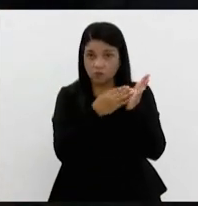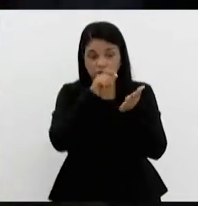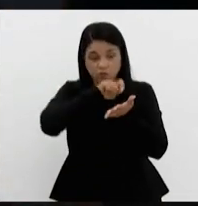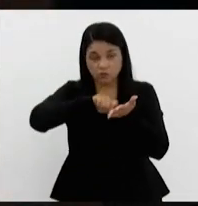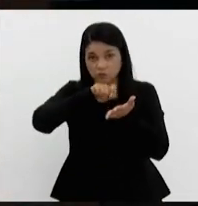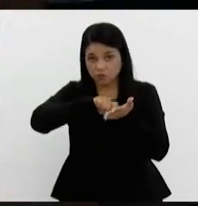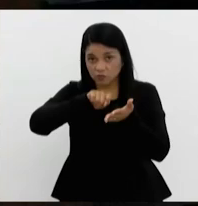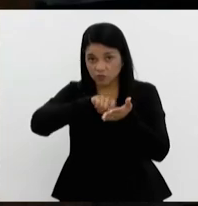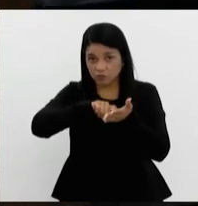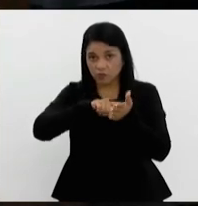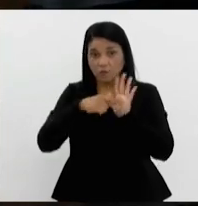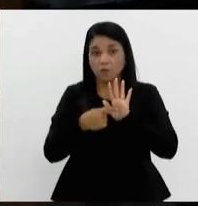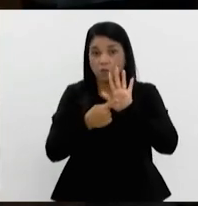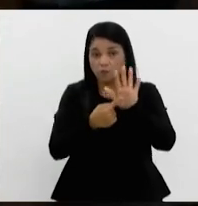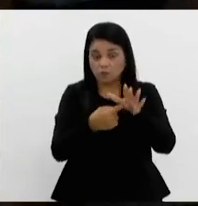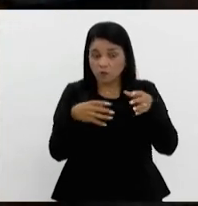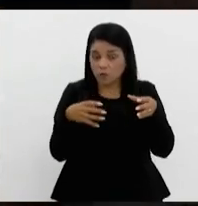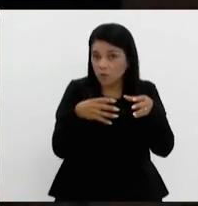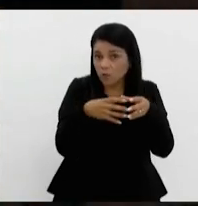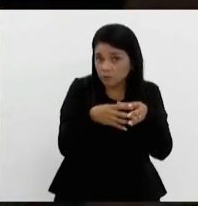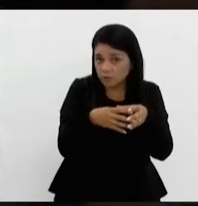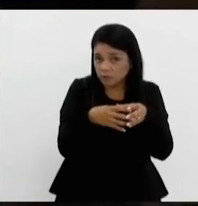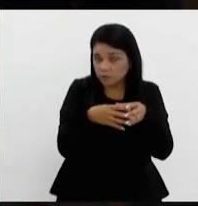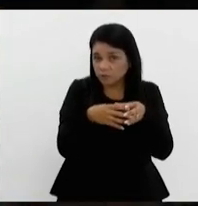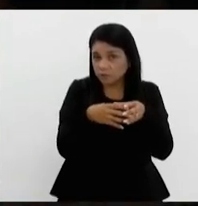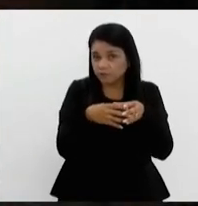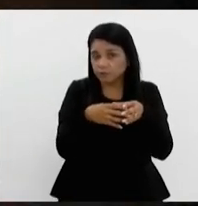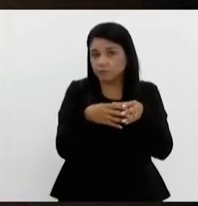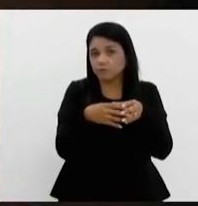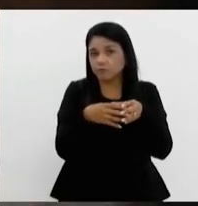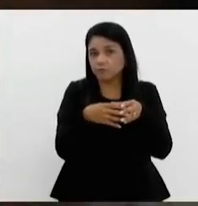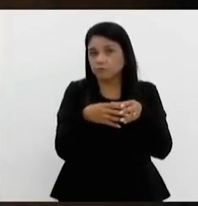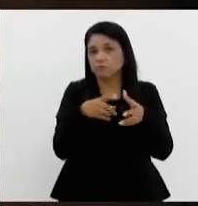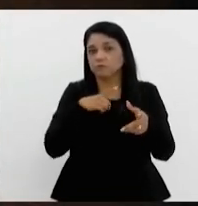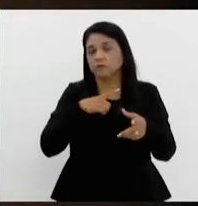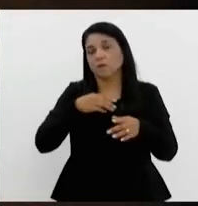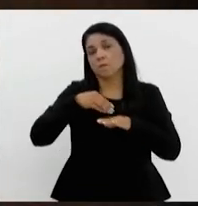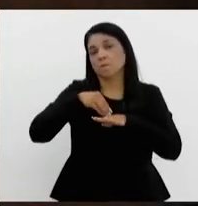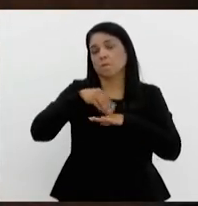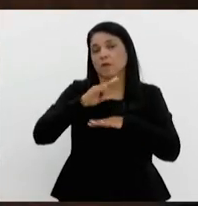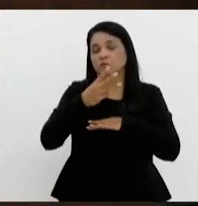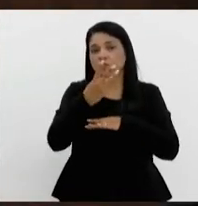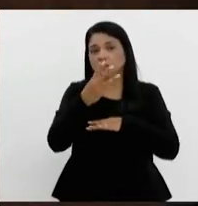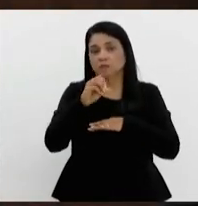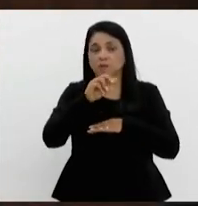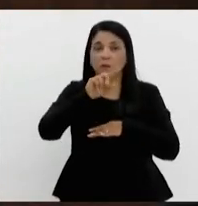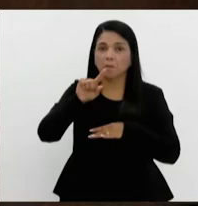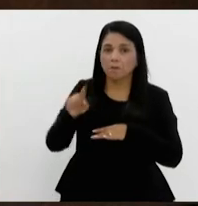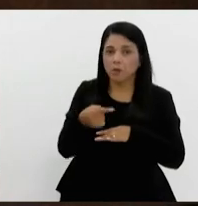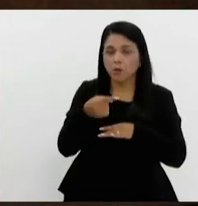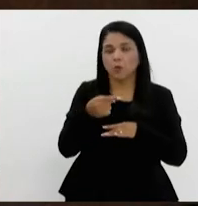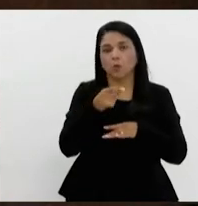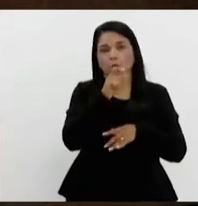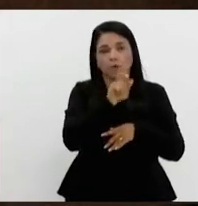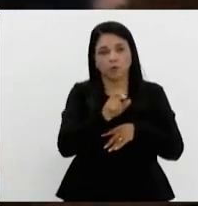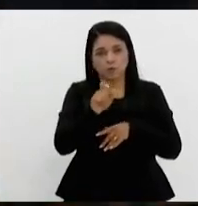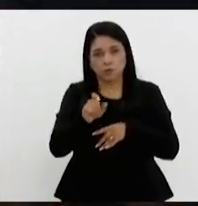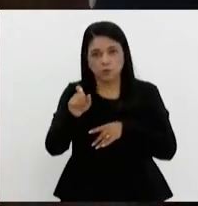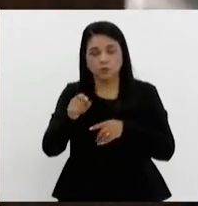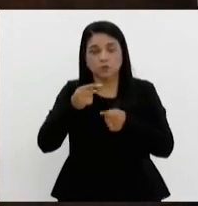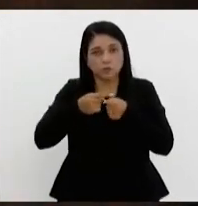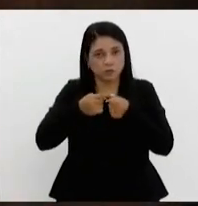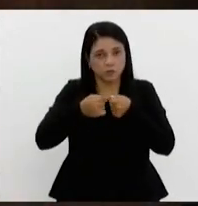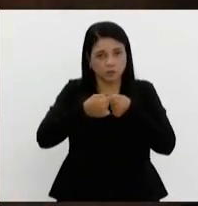vale ressaltar que esta comunidade possui de mais de 30 mil habitantes... e fica nos